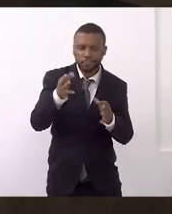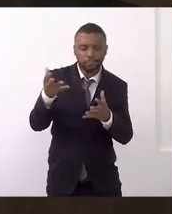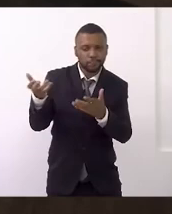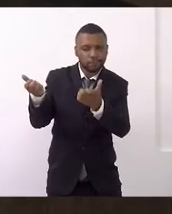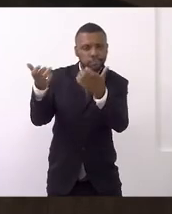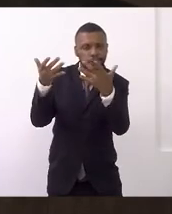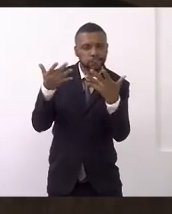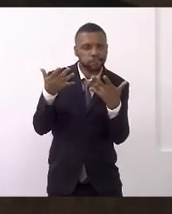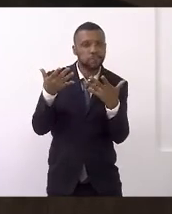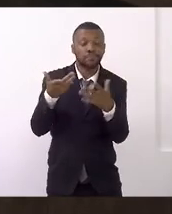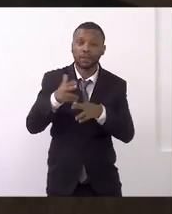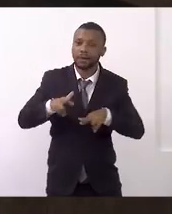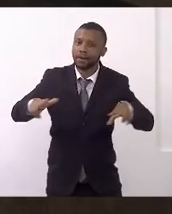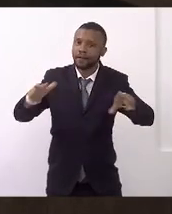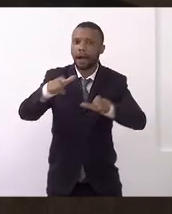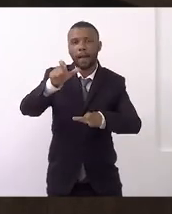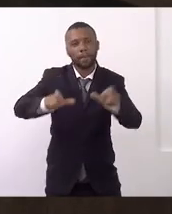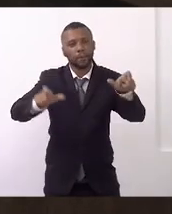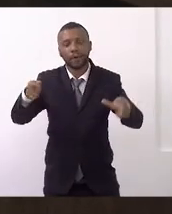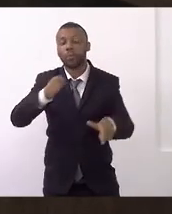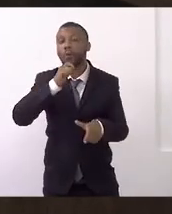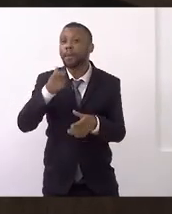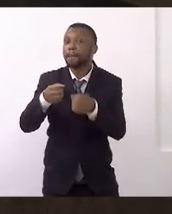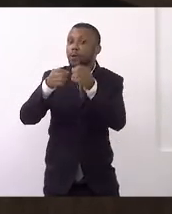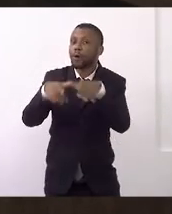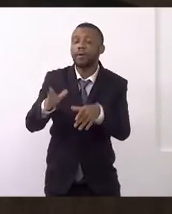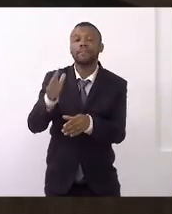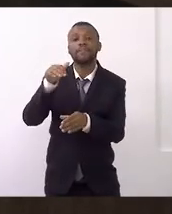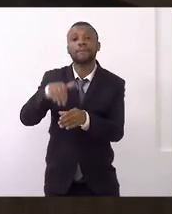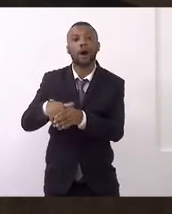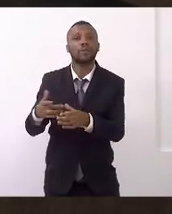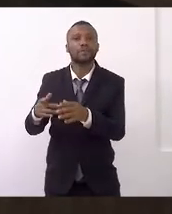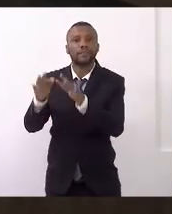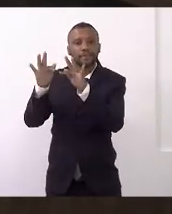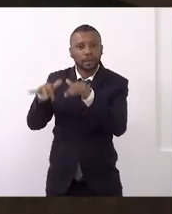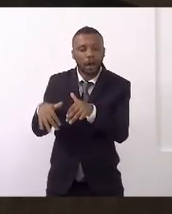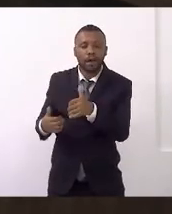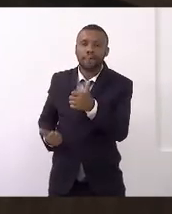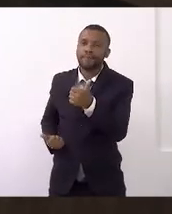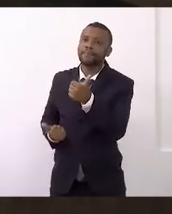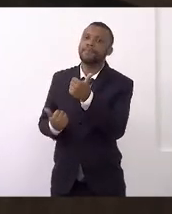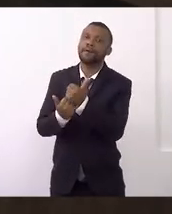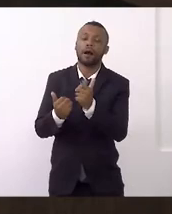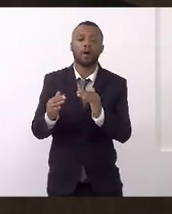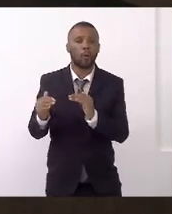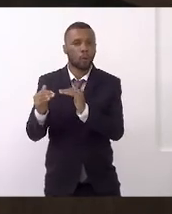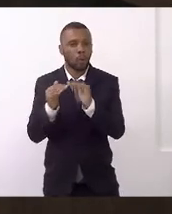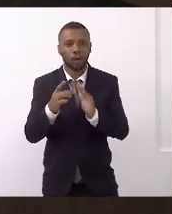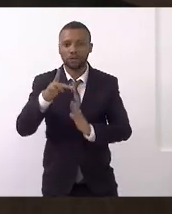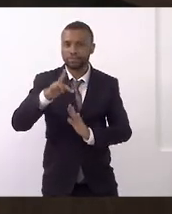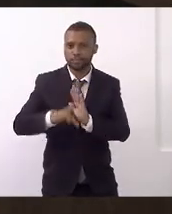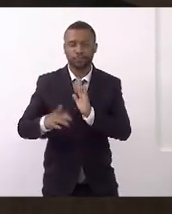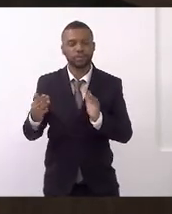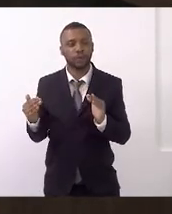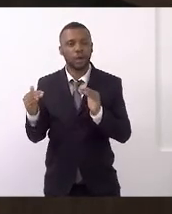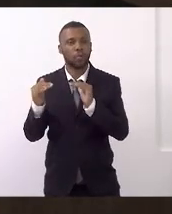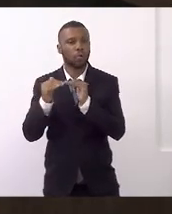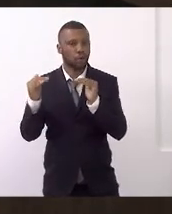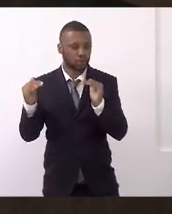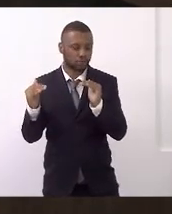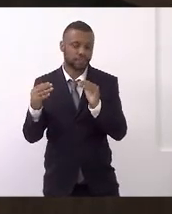e sem me comprometer com um voto final favorável ao projeto, de acordo com o que sair